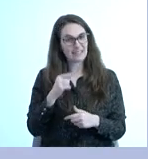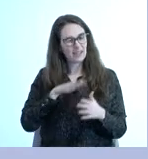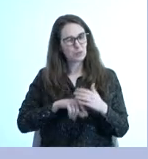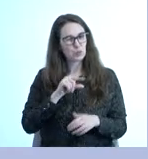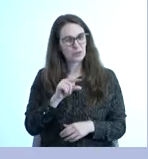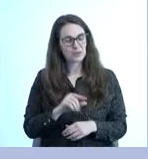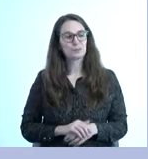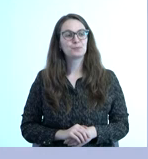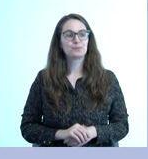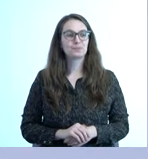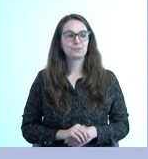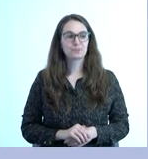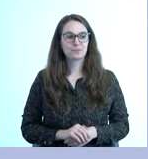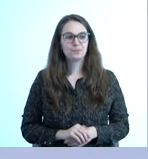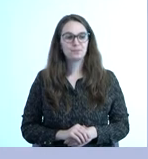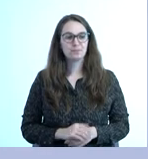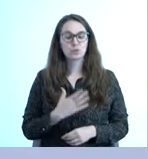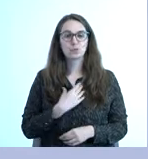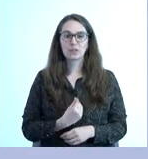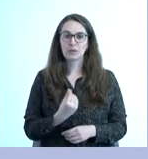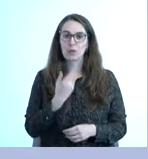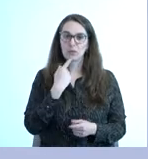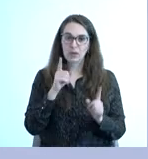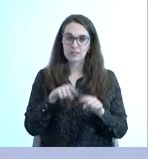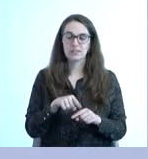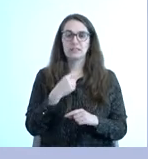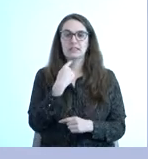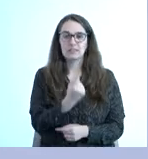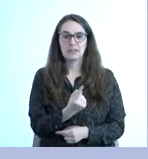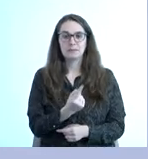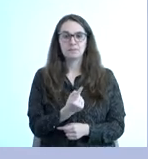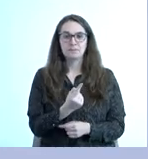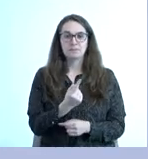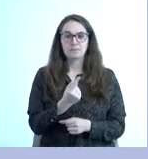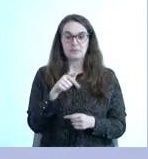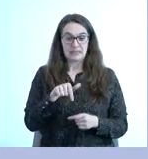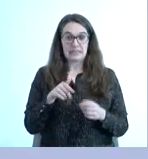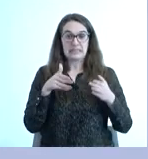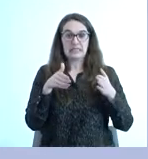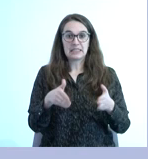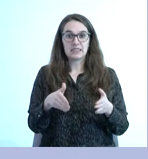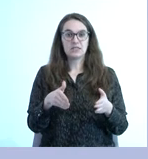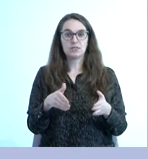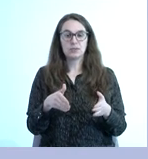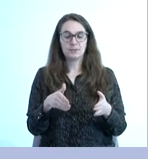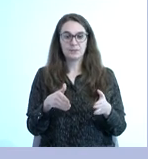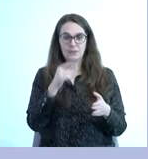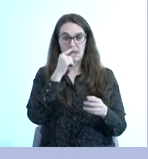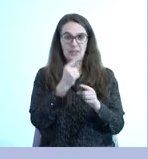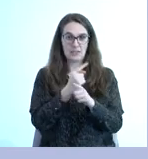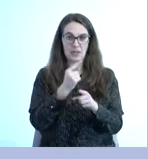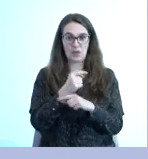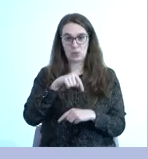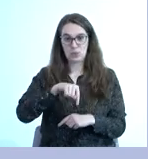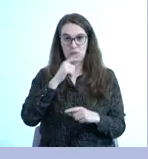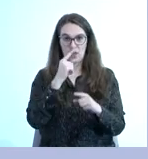e queria, de novo, lançar-vos o repto para este início de atividades que